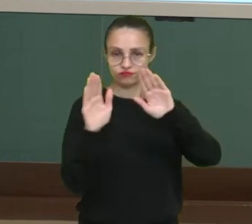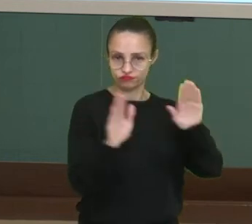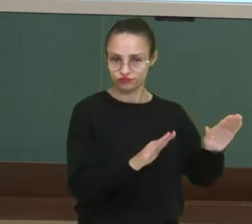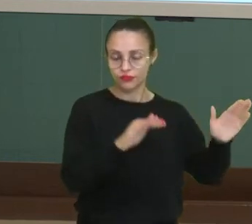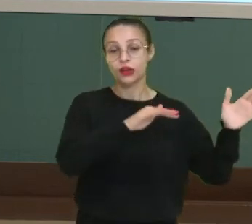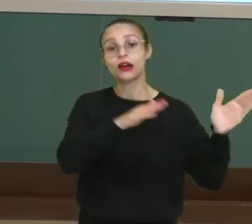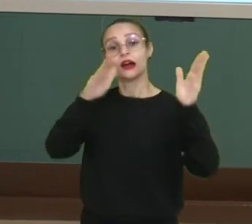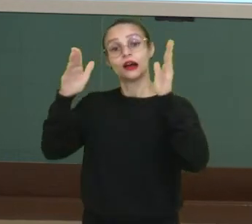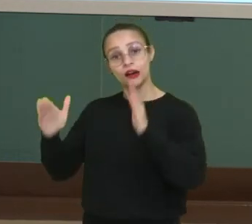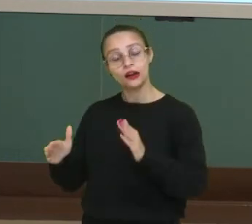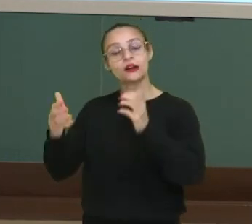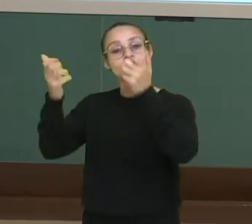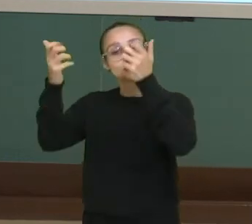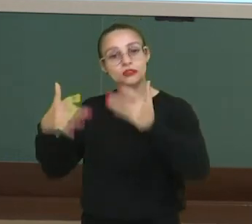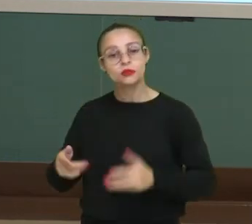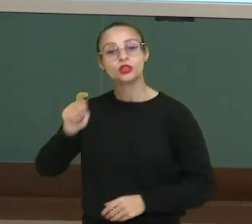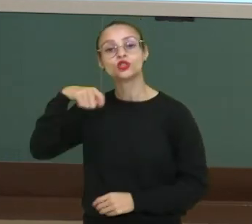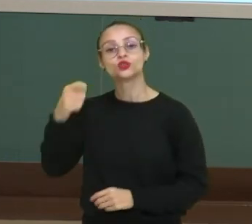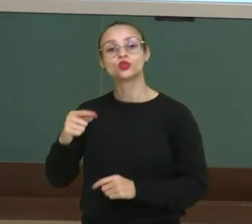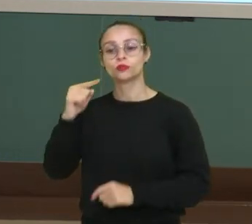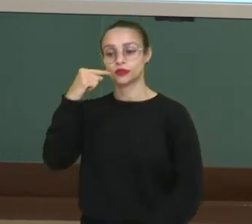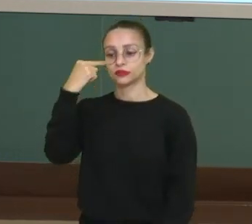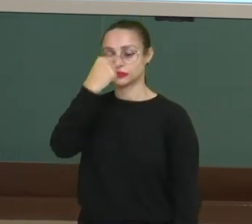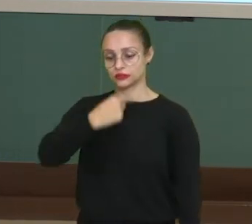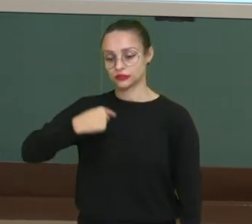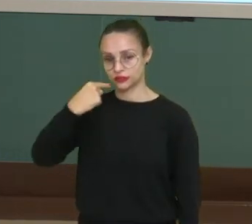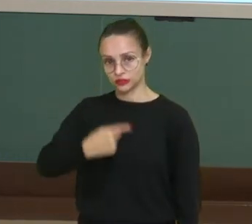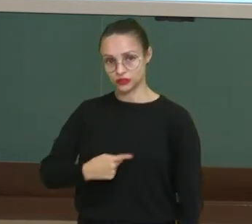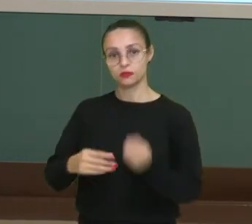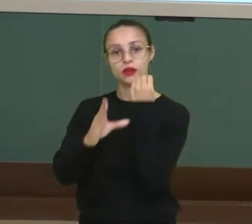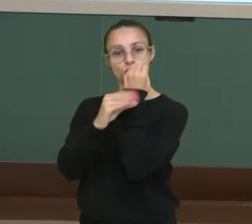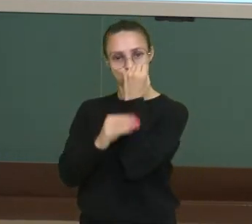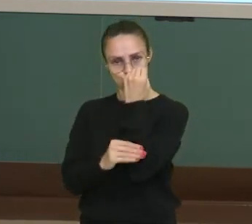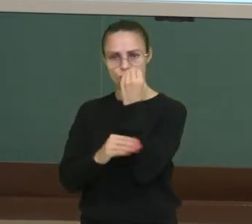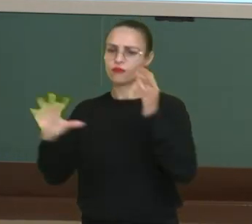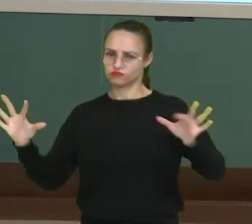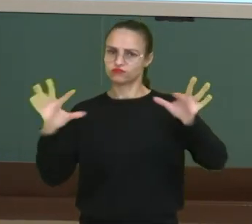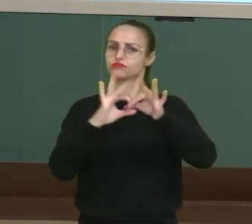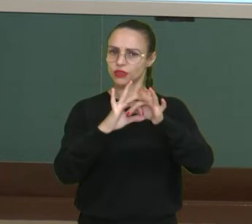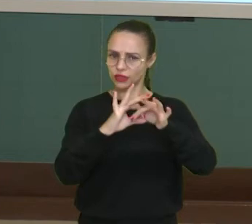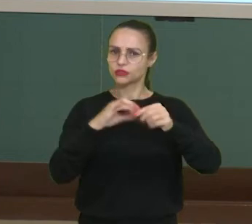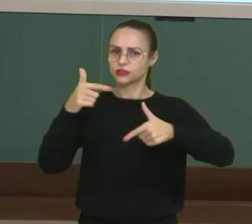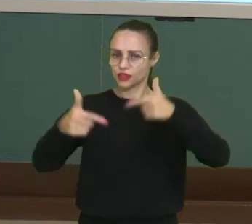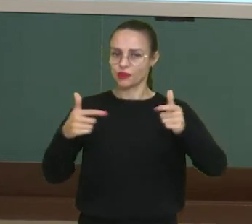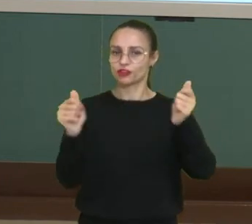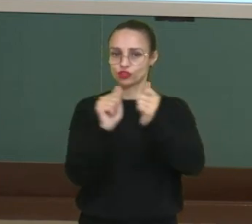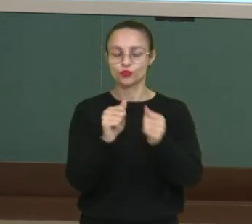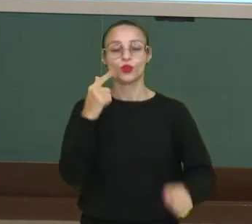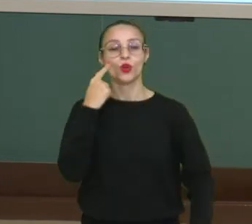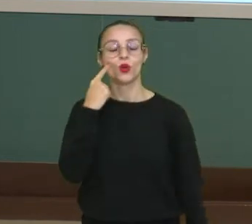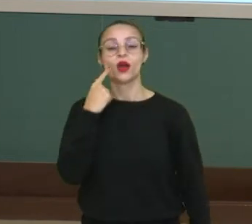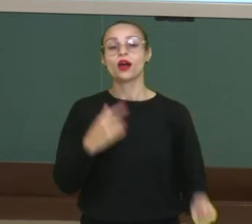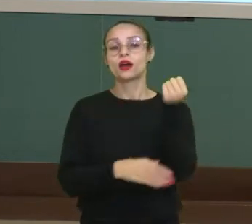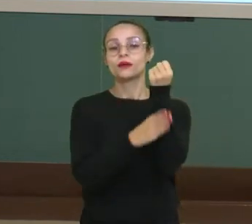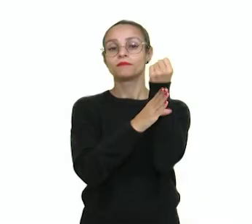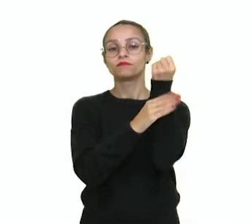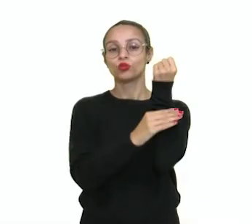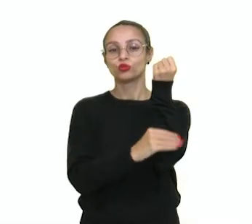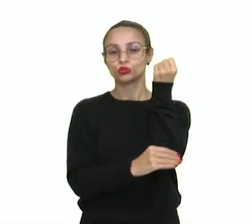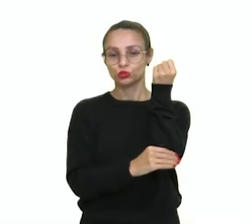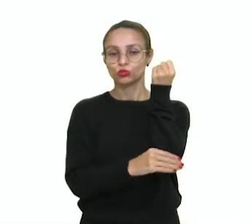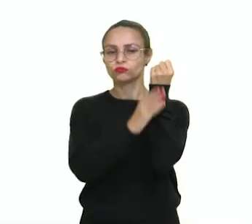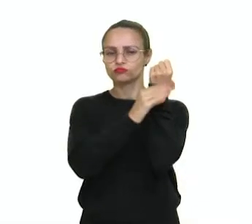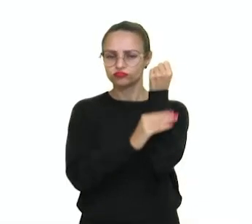que tem relação, eles trabalham em conjunto. O sistema muscular é formado então por quem? Pelos músculos, que participam